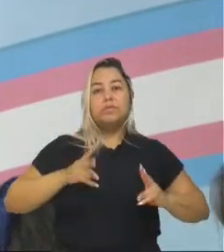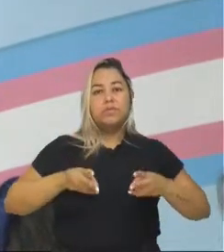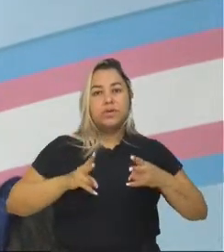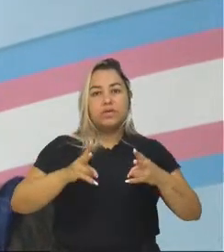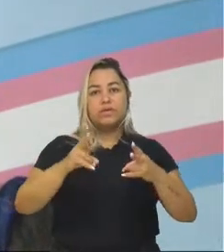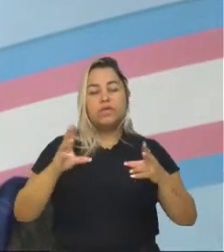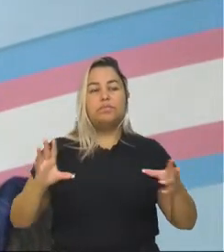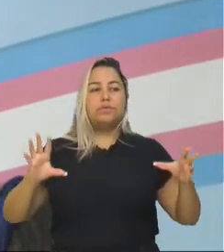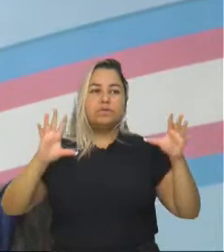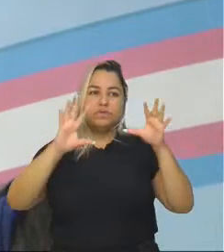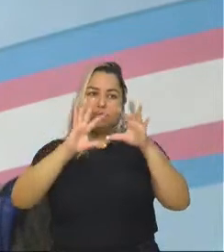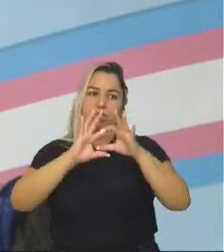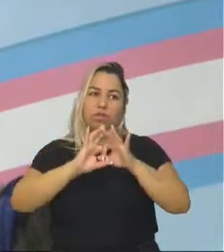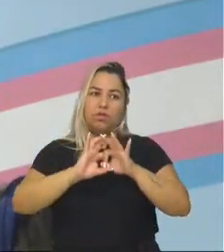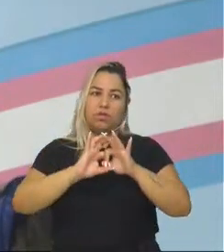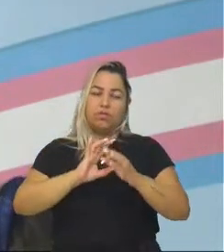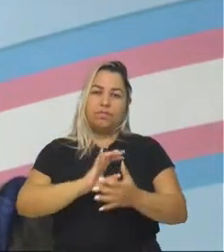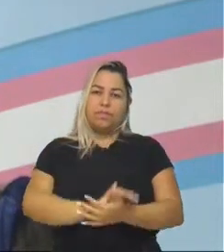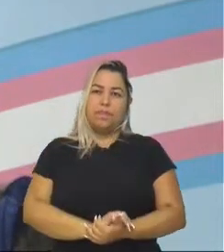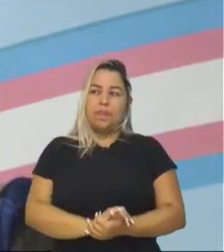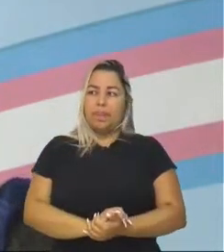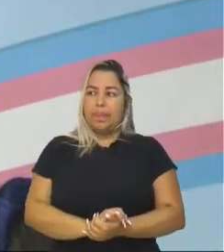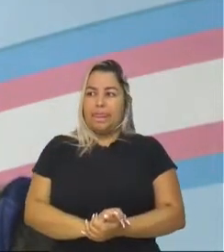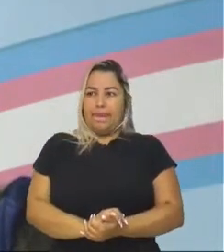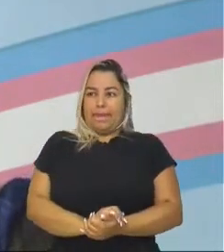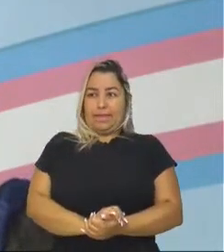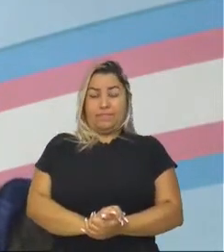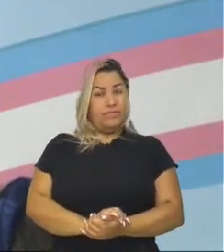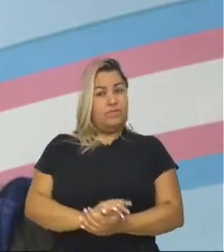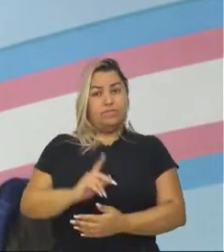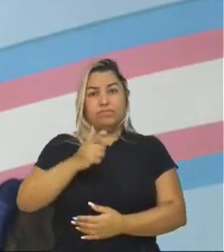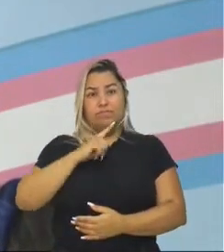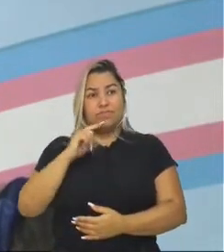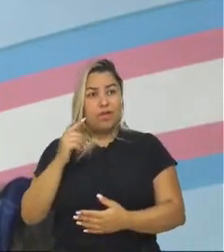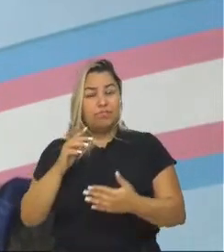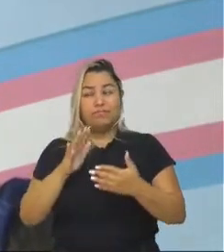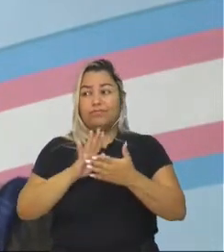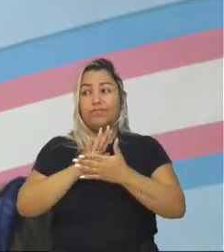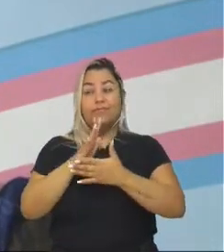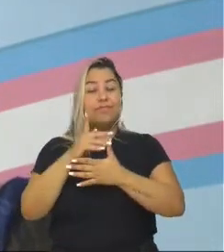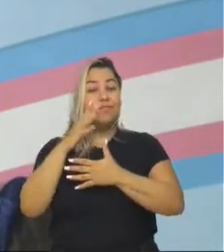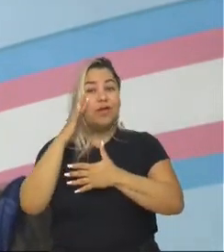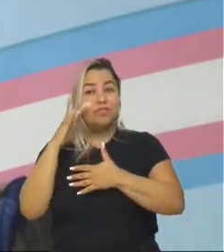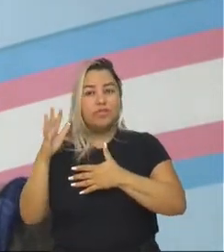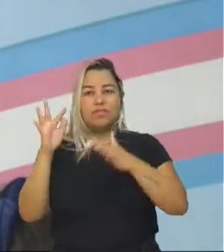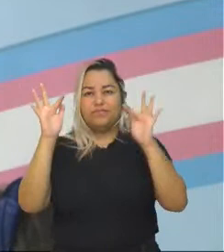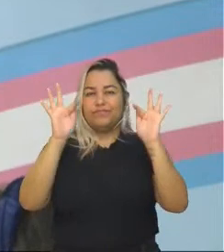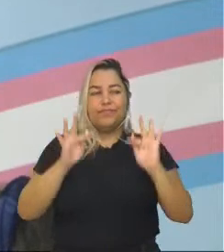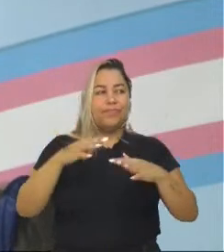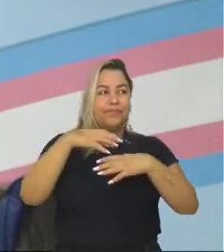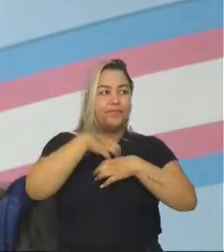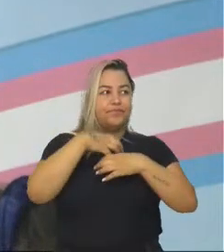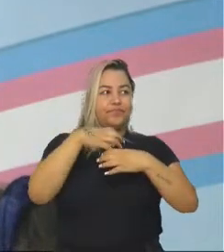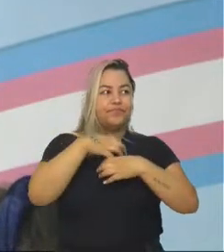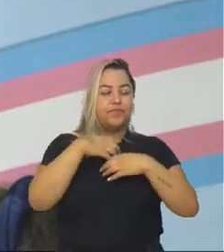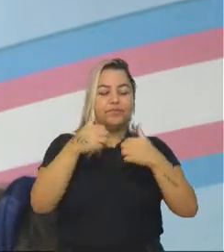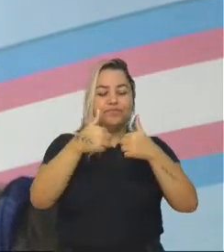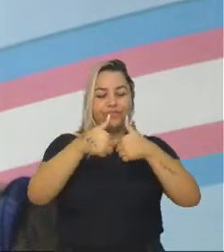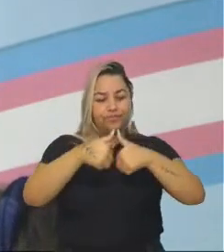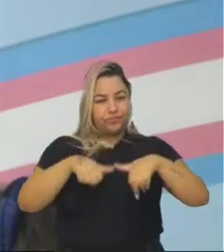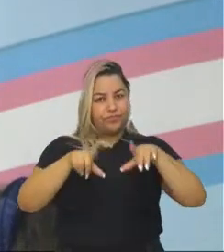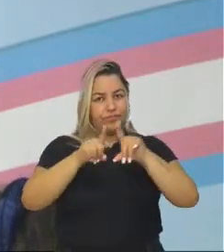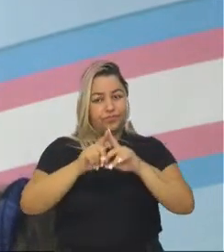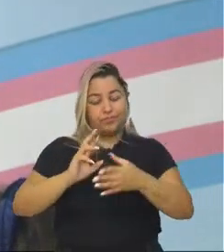São laços indescritíveis. Vocês não têm noção da felicidade que eu estou sentindo de estar aqui.